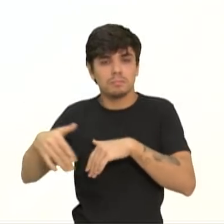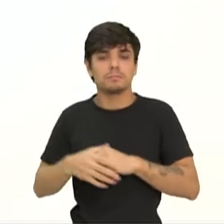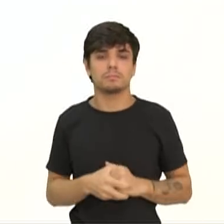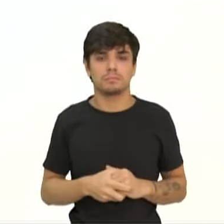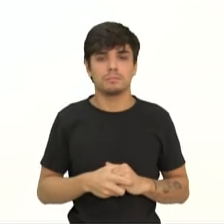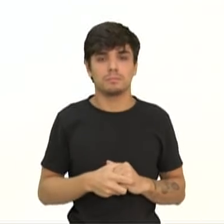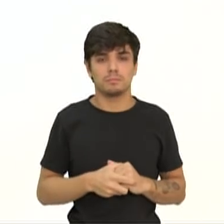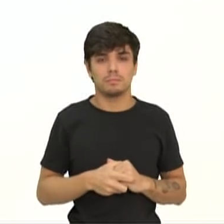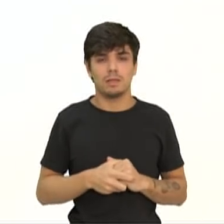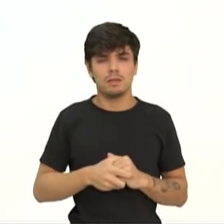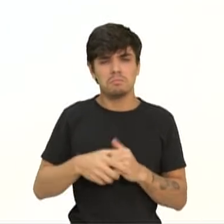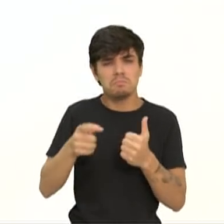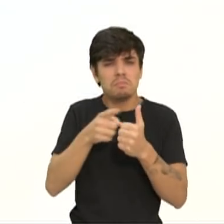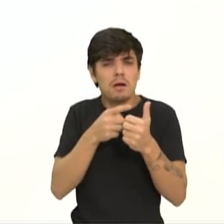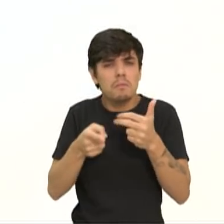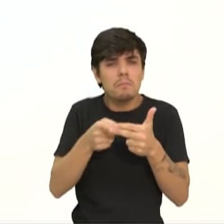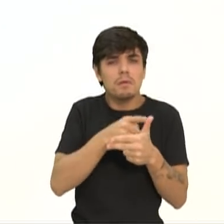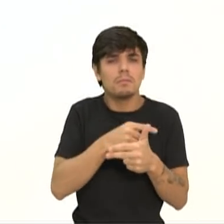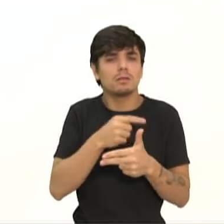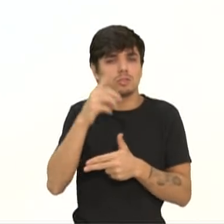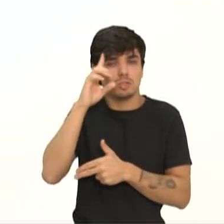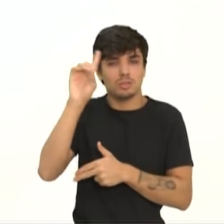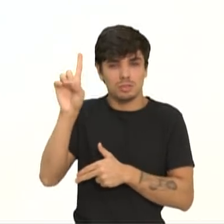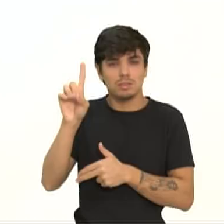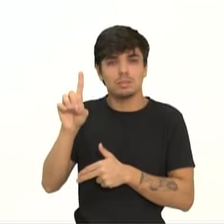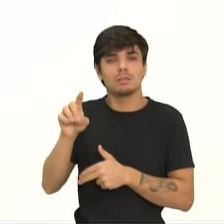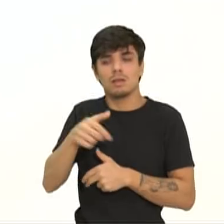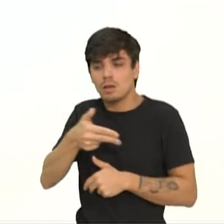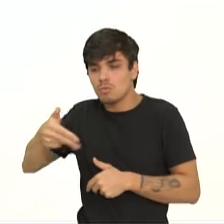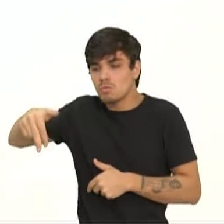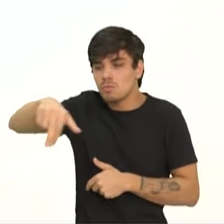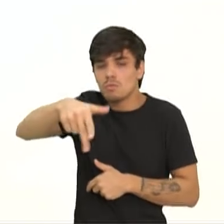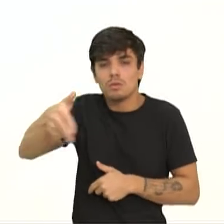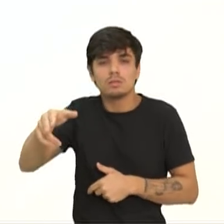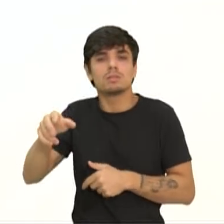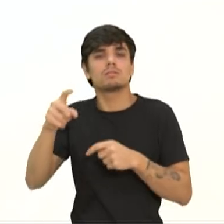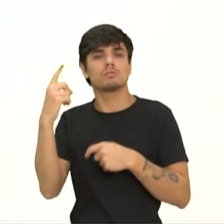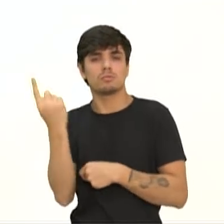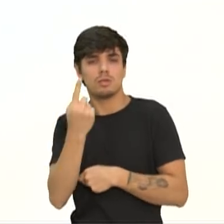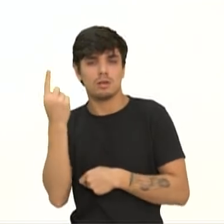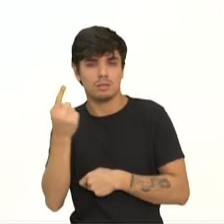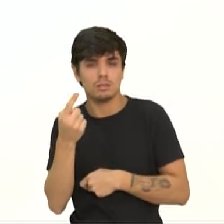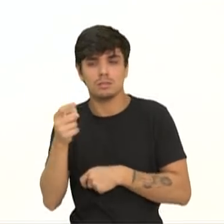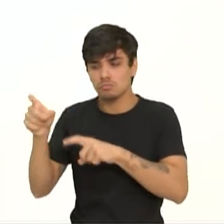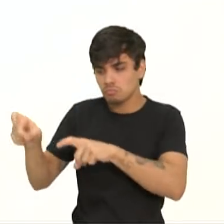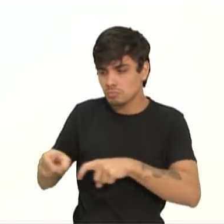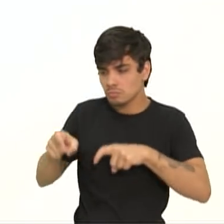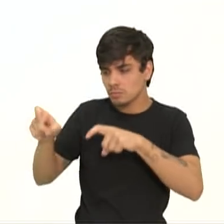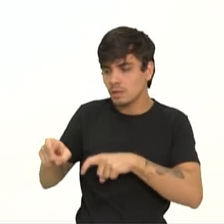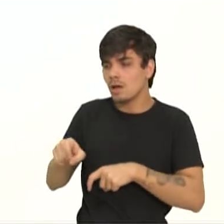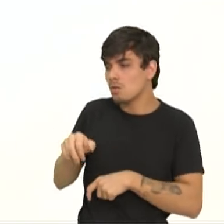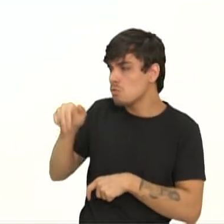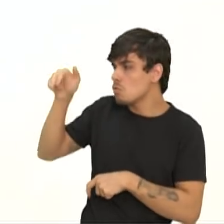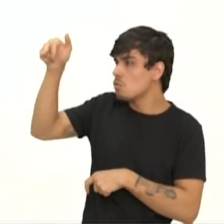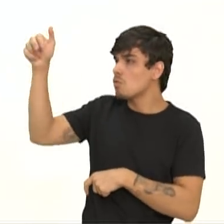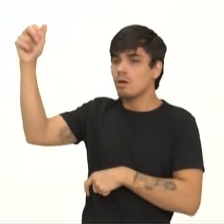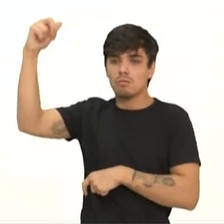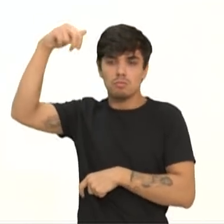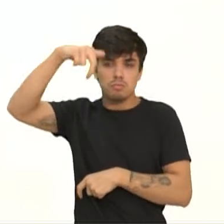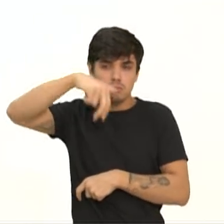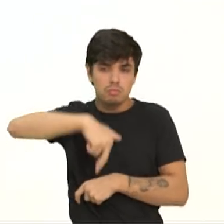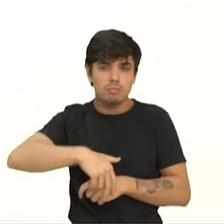Logo nos primeiros dias, percorreram sozinhos grande parte da fazenda. Subiram e desceram